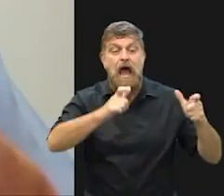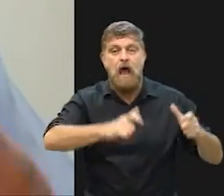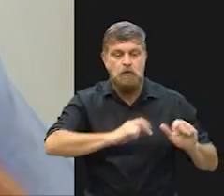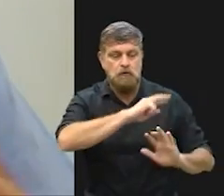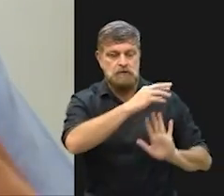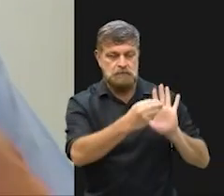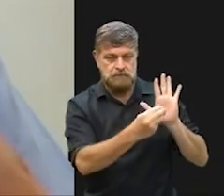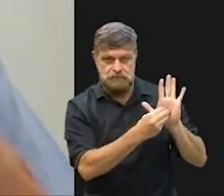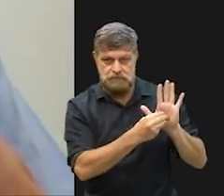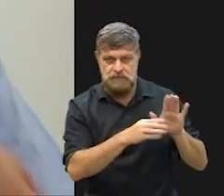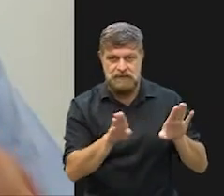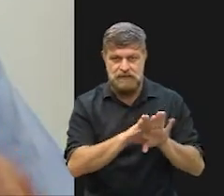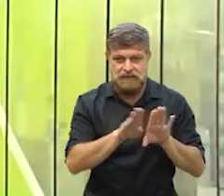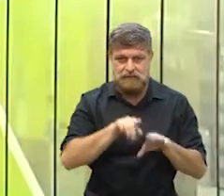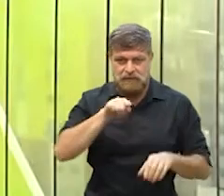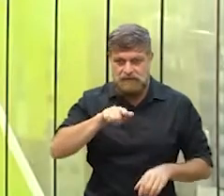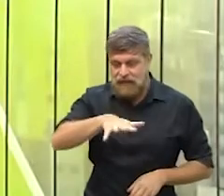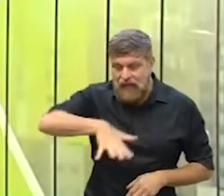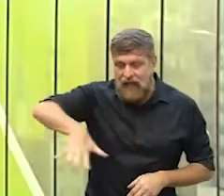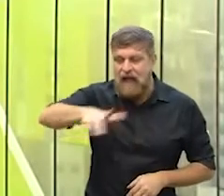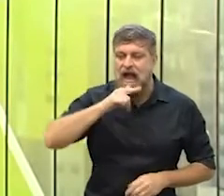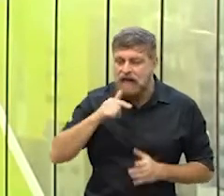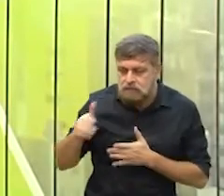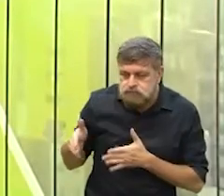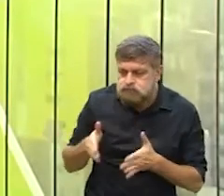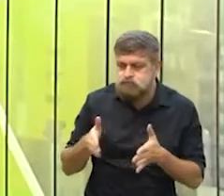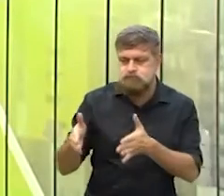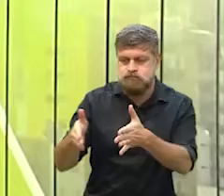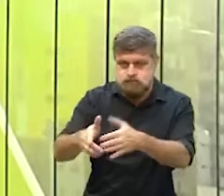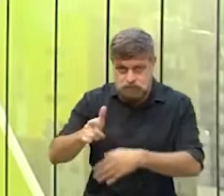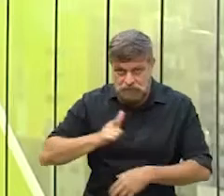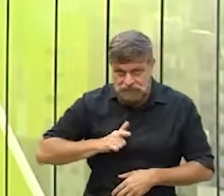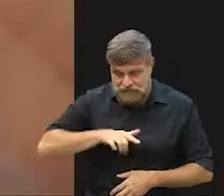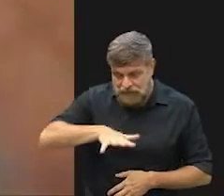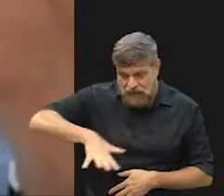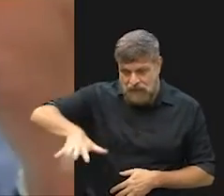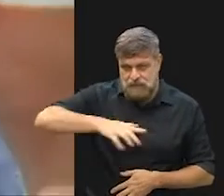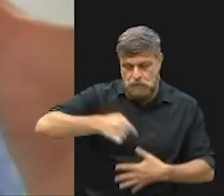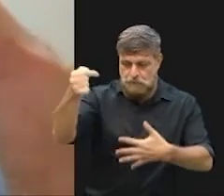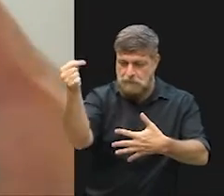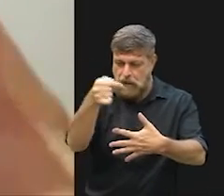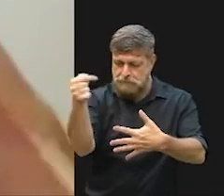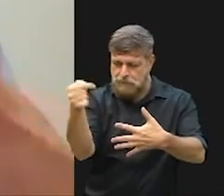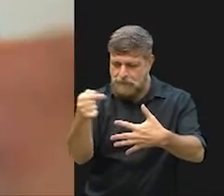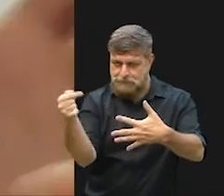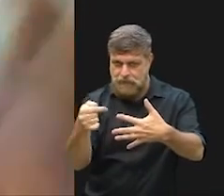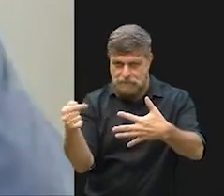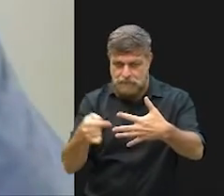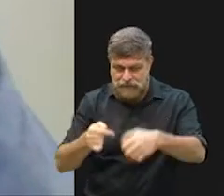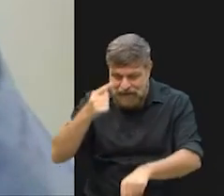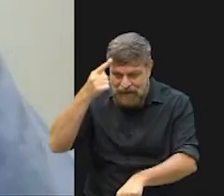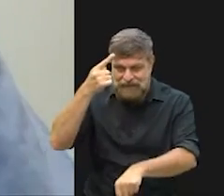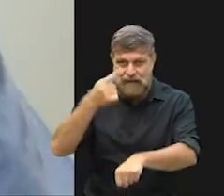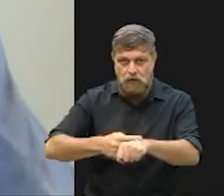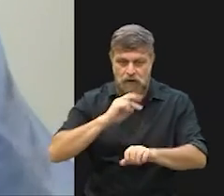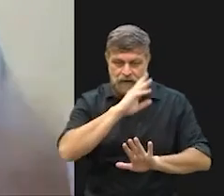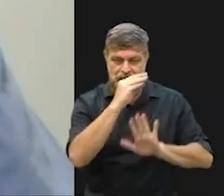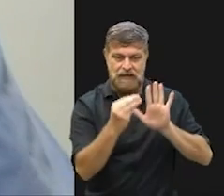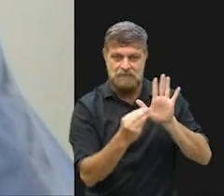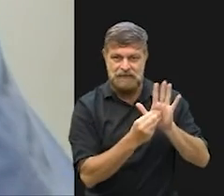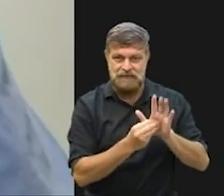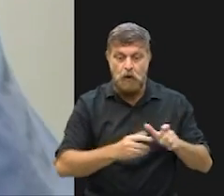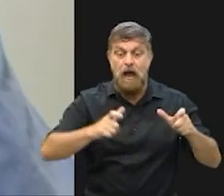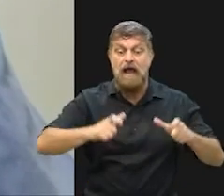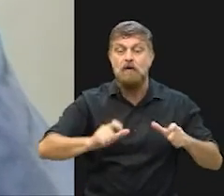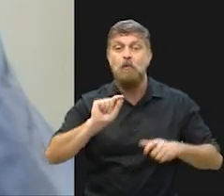está, quais os recursos hídricos da região, tudo do momento ambiental que eu tenho